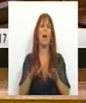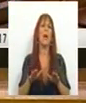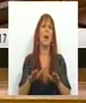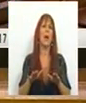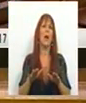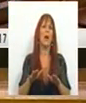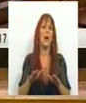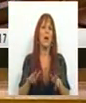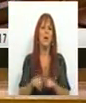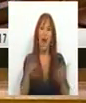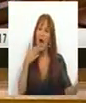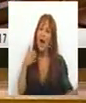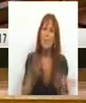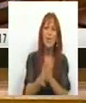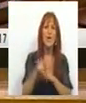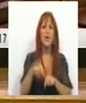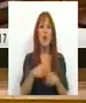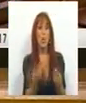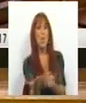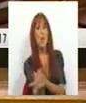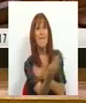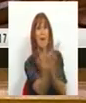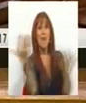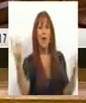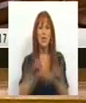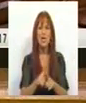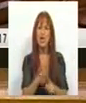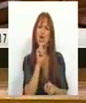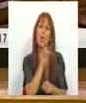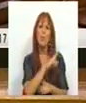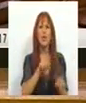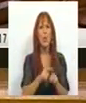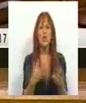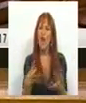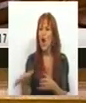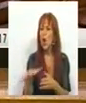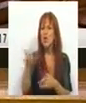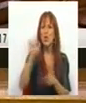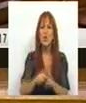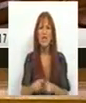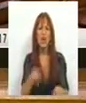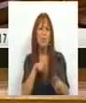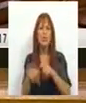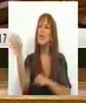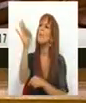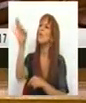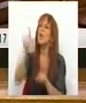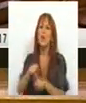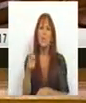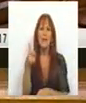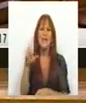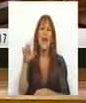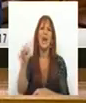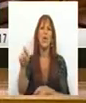estagnar. Aproveitar ainda o que resta das oportunidades de conjuntura, da política monetária do